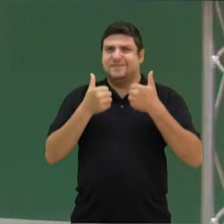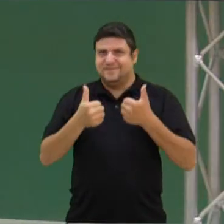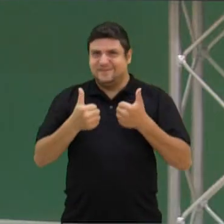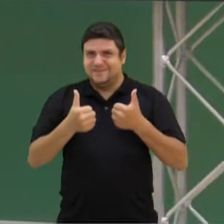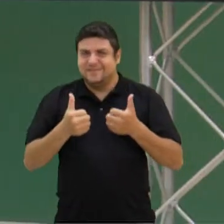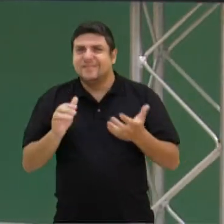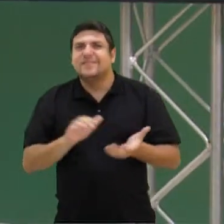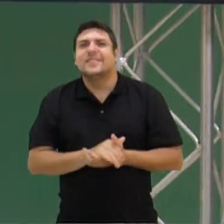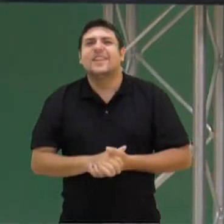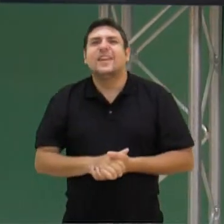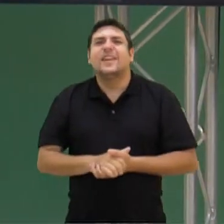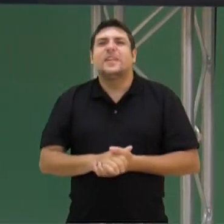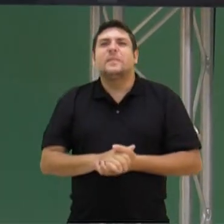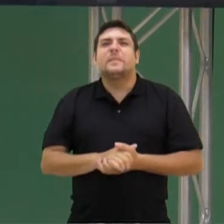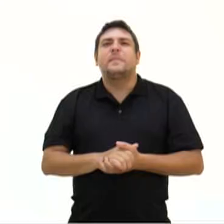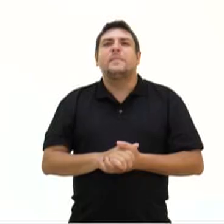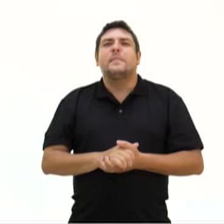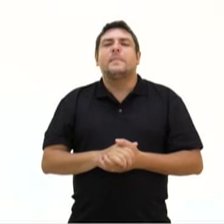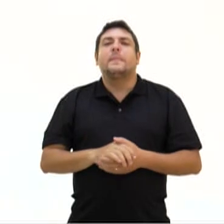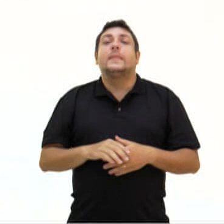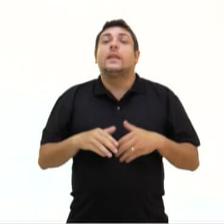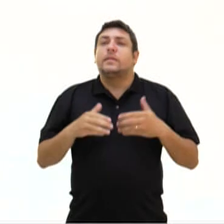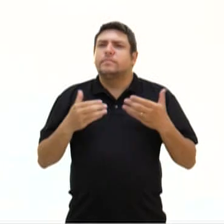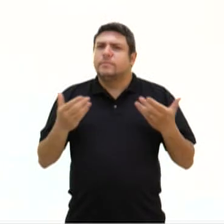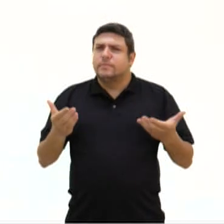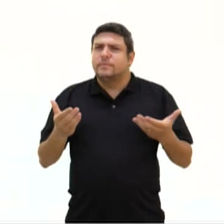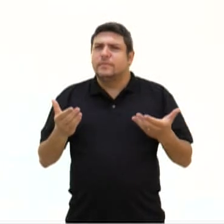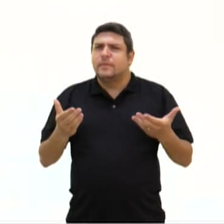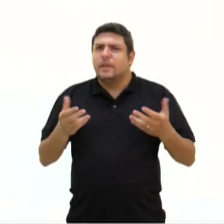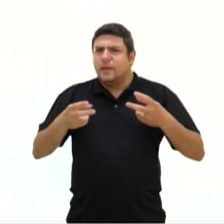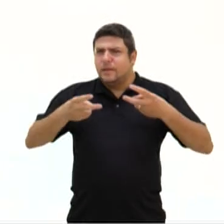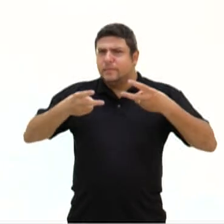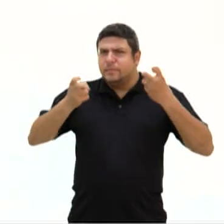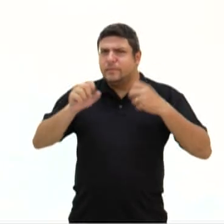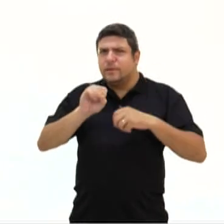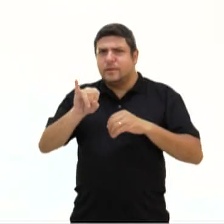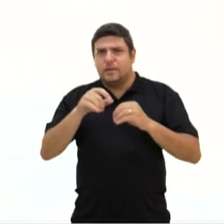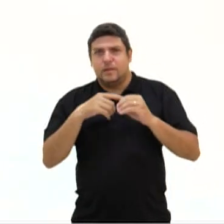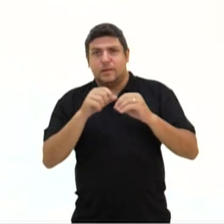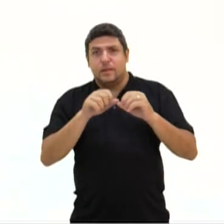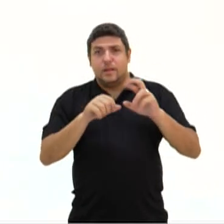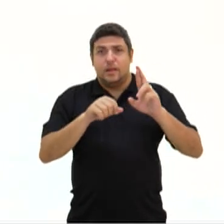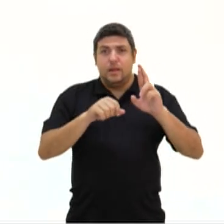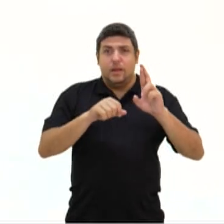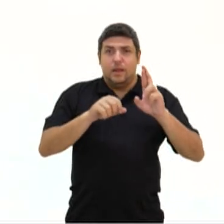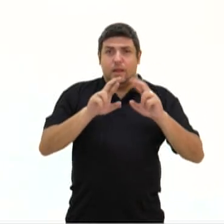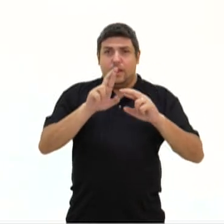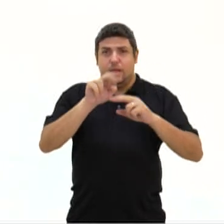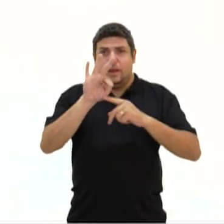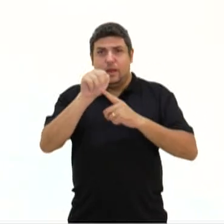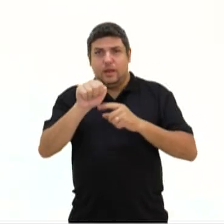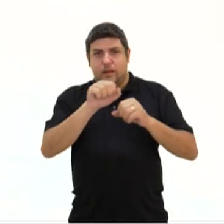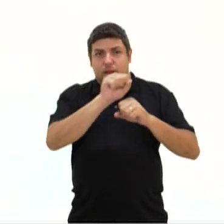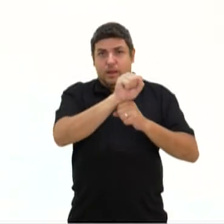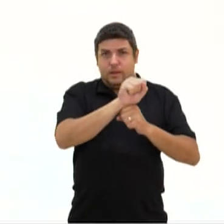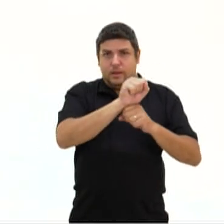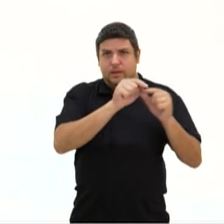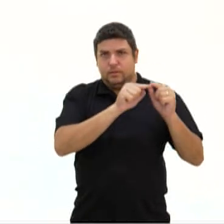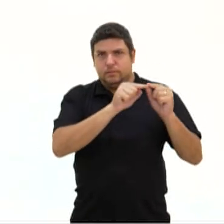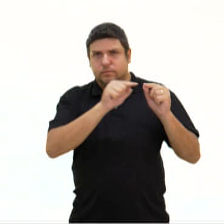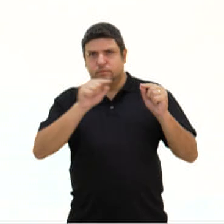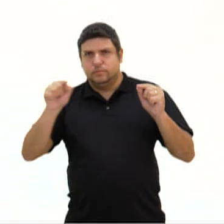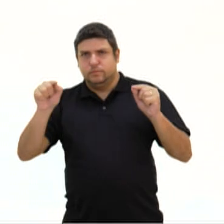lá. Exercício. Verifique se a reta S, está aqui a reta S, 2x mais y mais 2 igual a